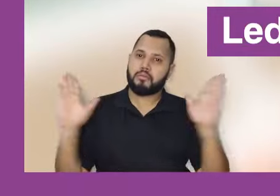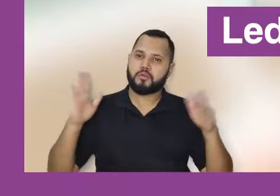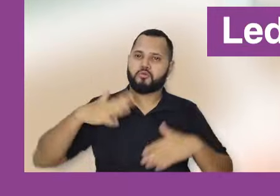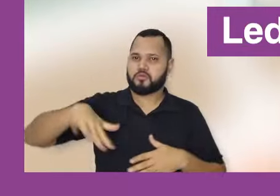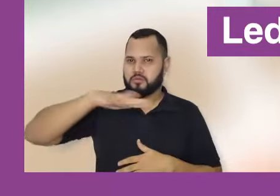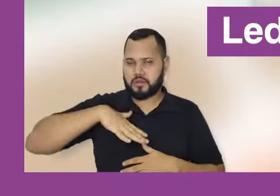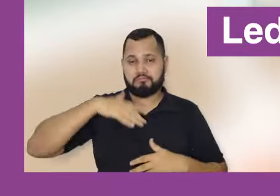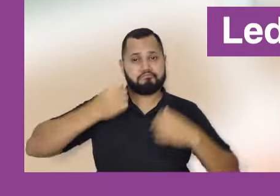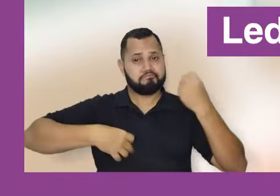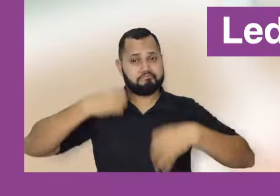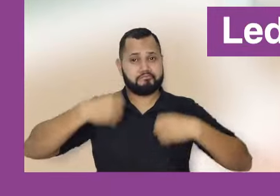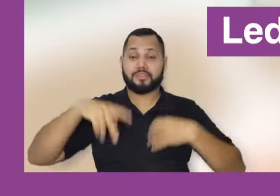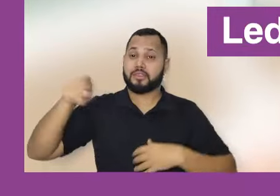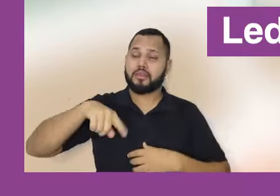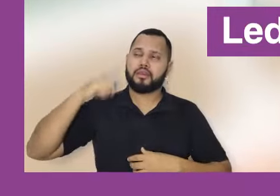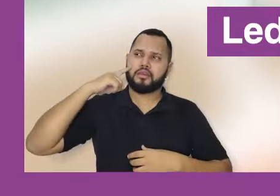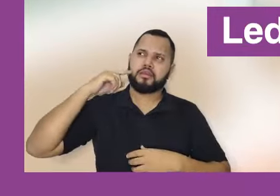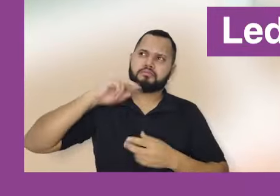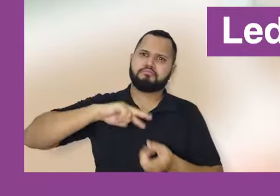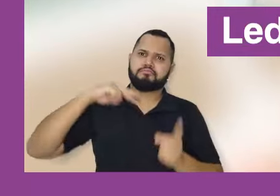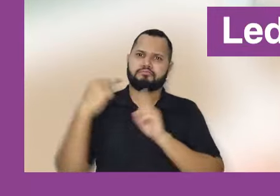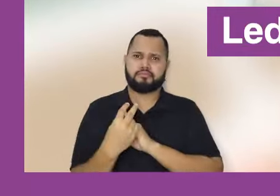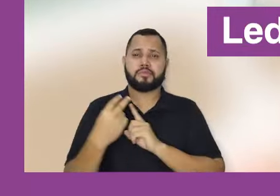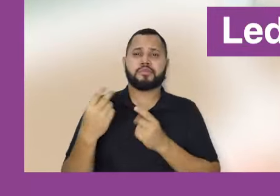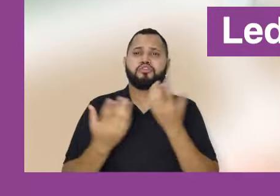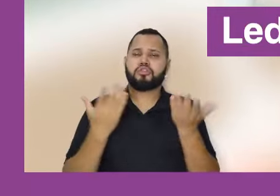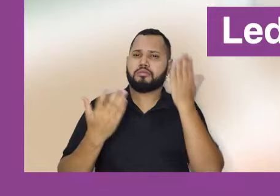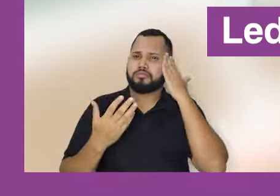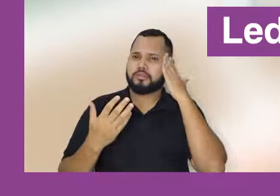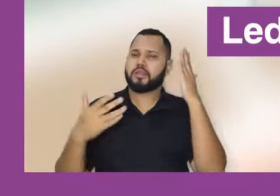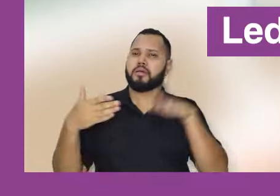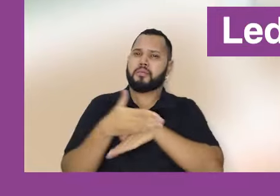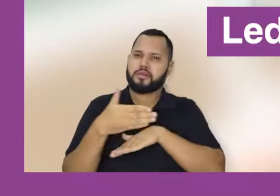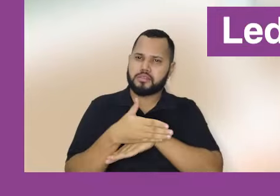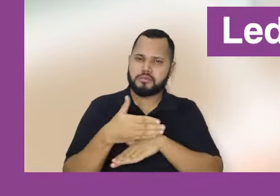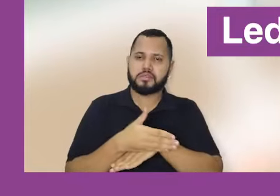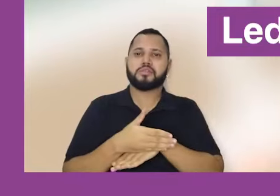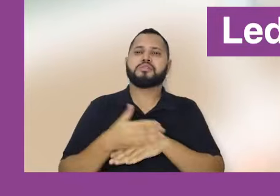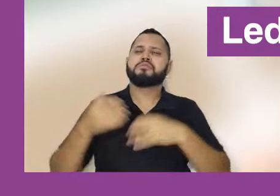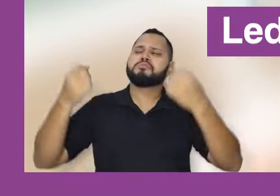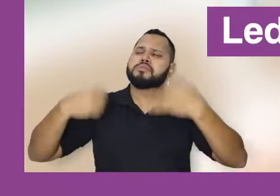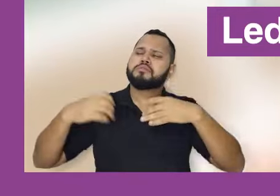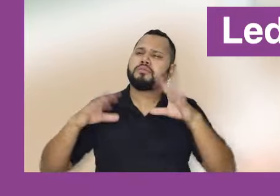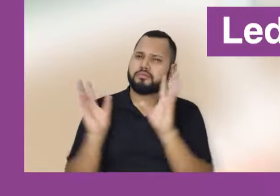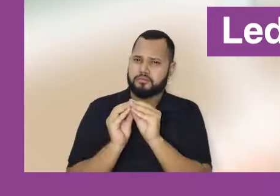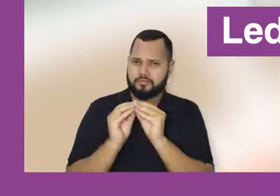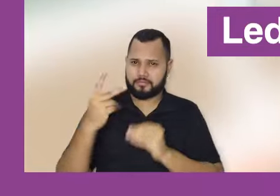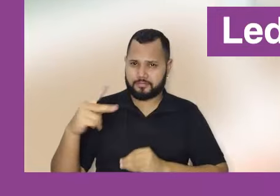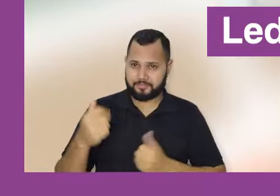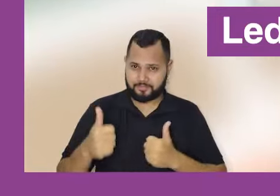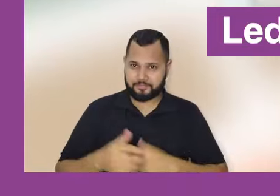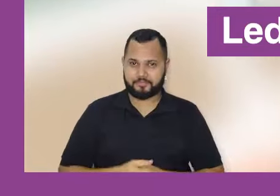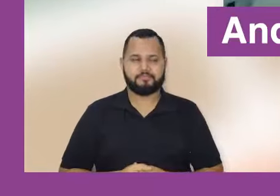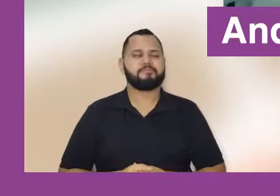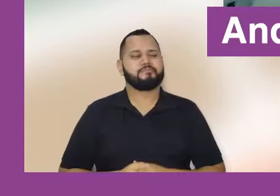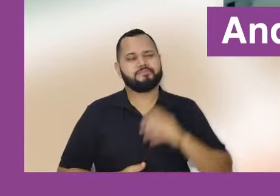espaços de abertura que ele se auto regulam para as pessoas poderem ter essa participação conta um pouquinho mais para gente disso